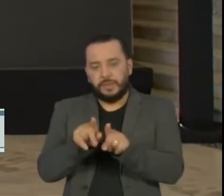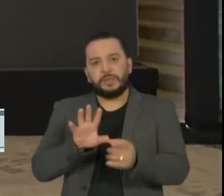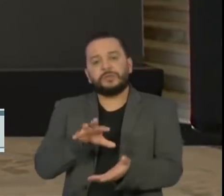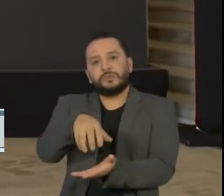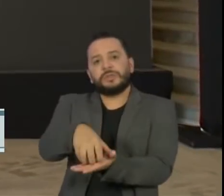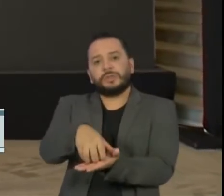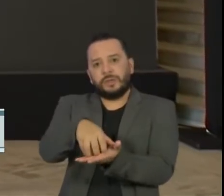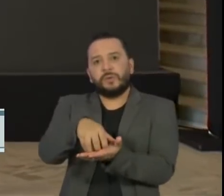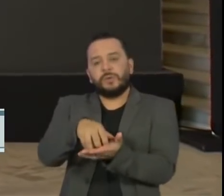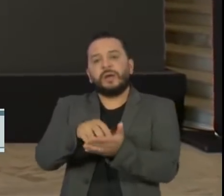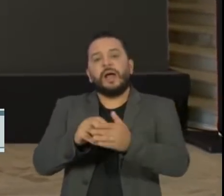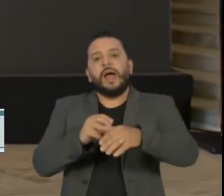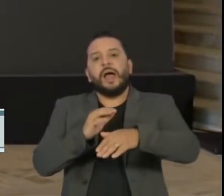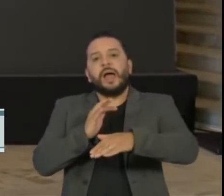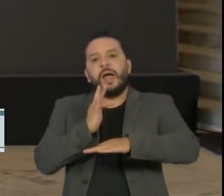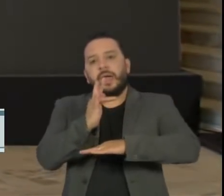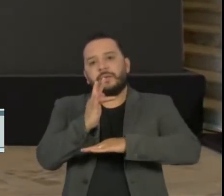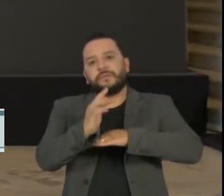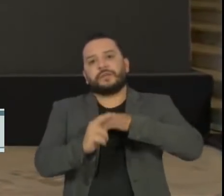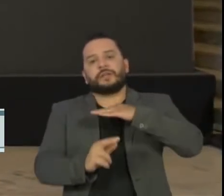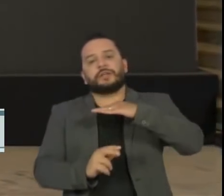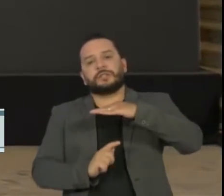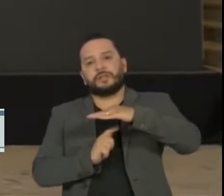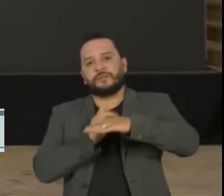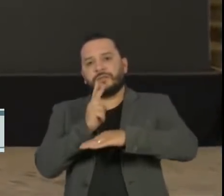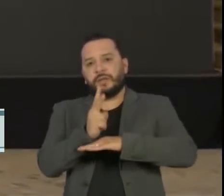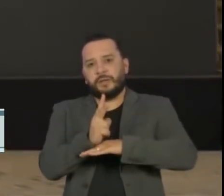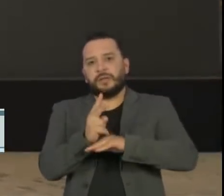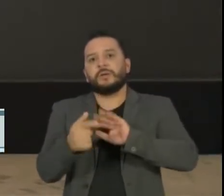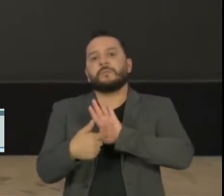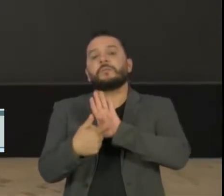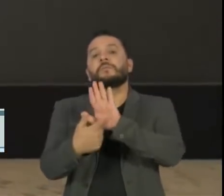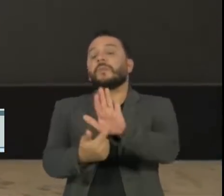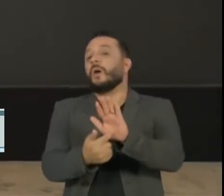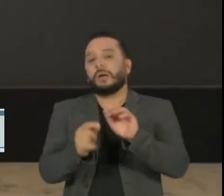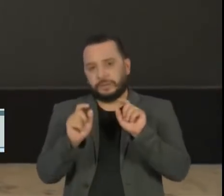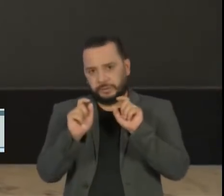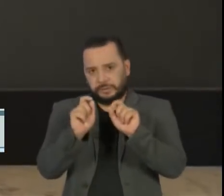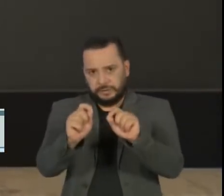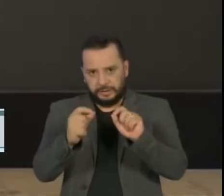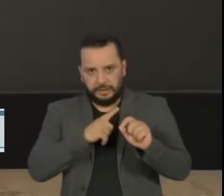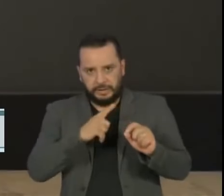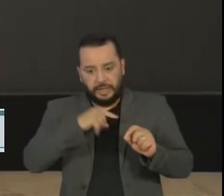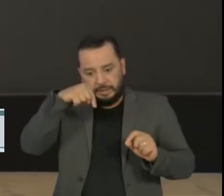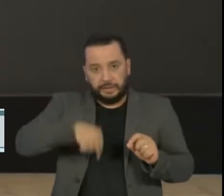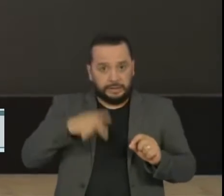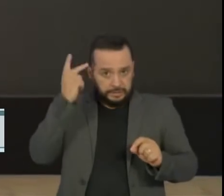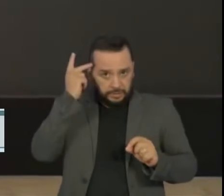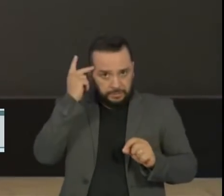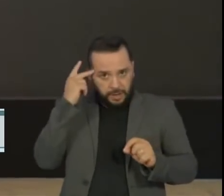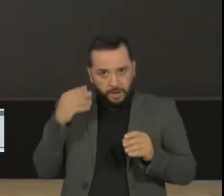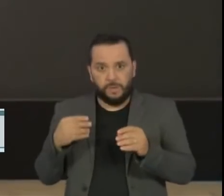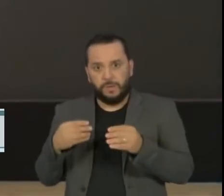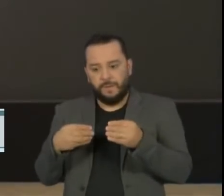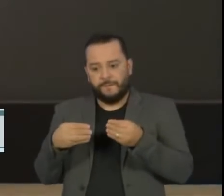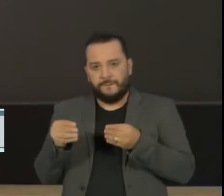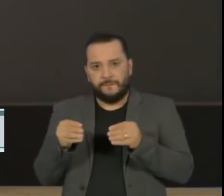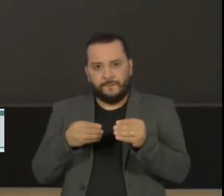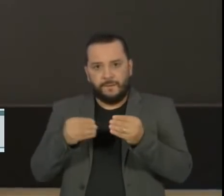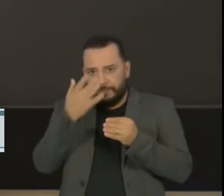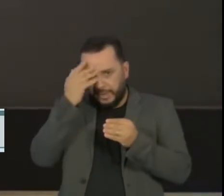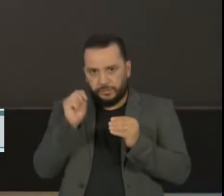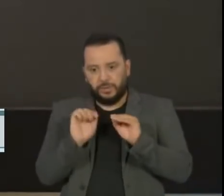Getúlio Vargas, divulgado hoje, mostra que a flexibilização da quarentena no estado de São Paulo pode trazer